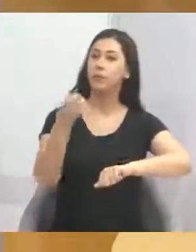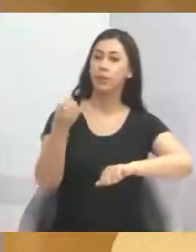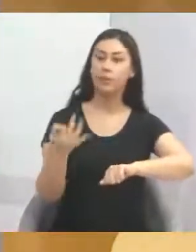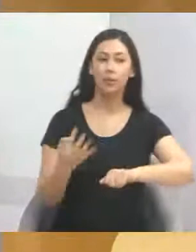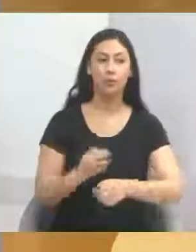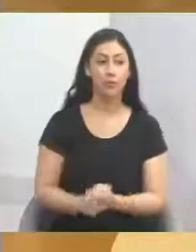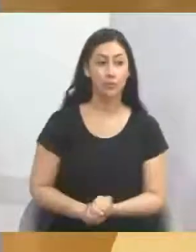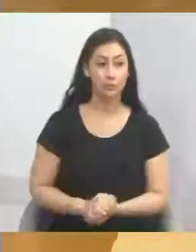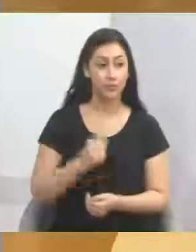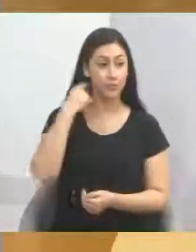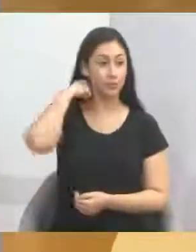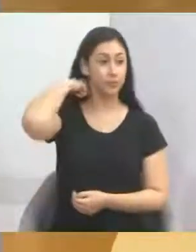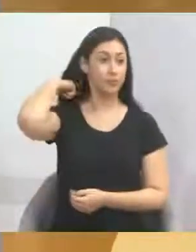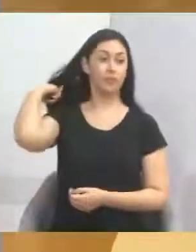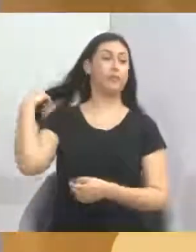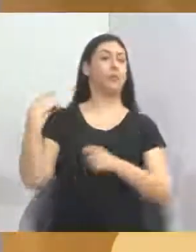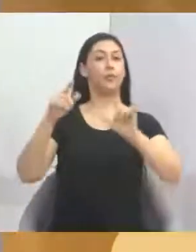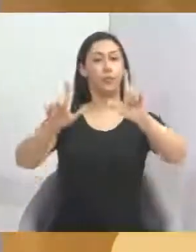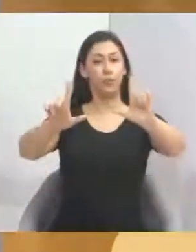muito tempo falando.